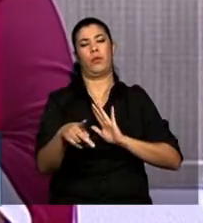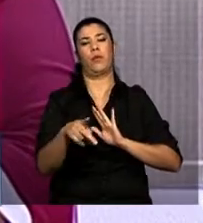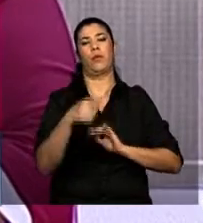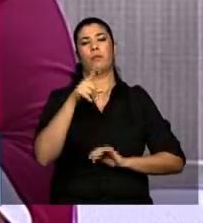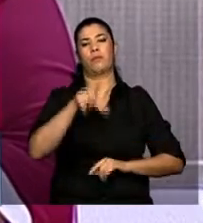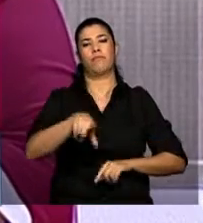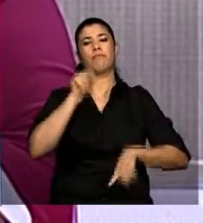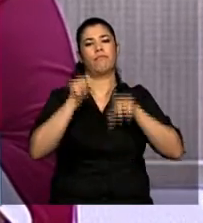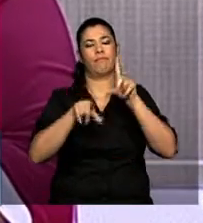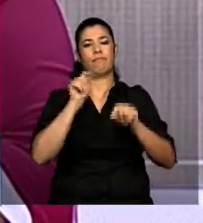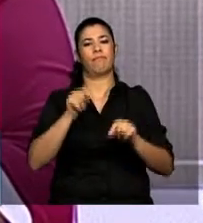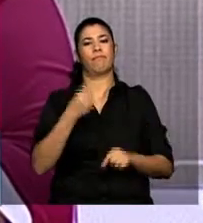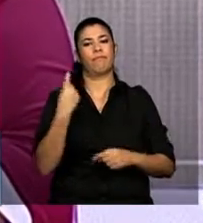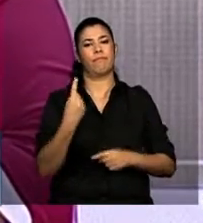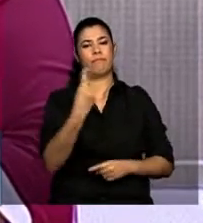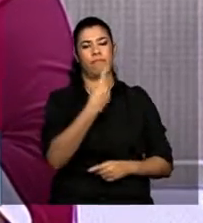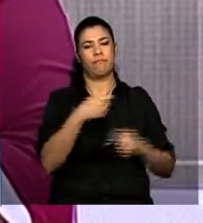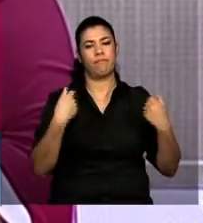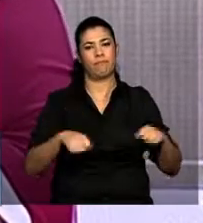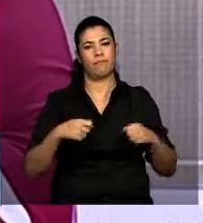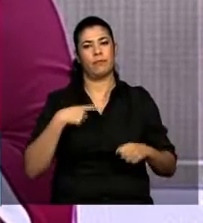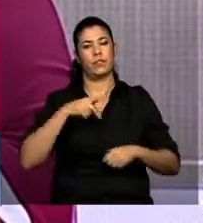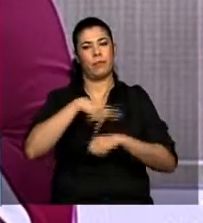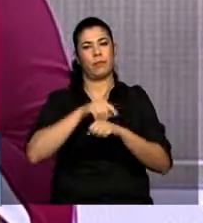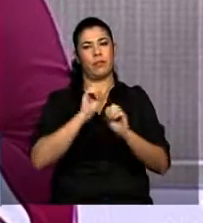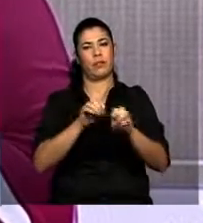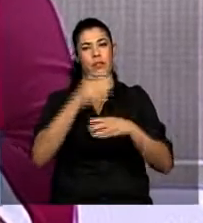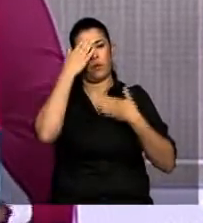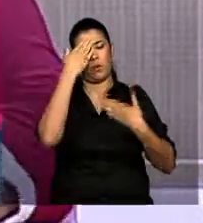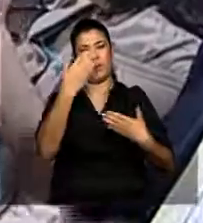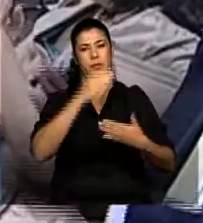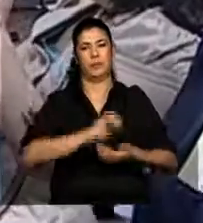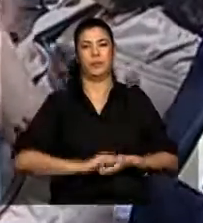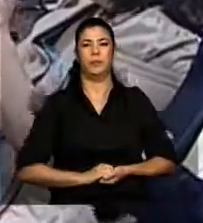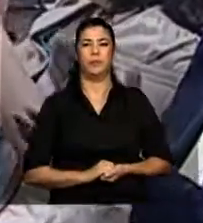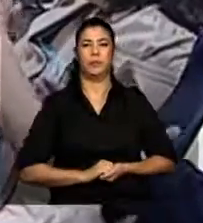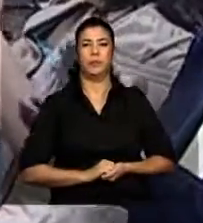que é, que nós precisamos garantir nesta pátria educadora. Muito grata.